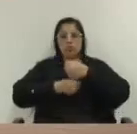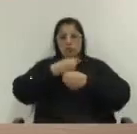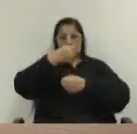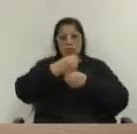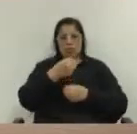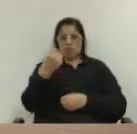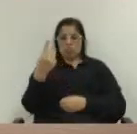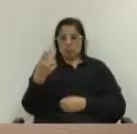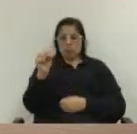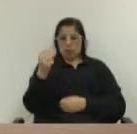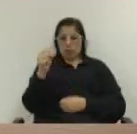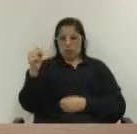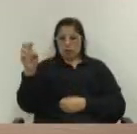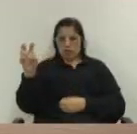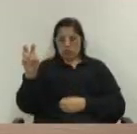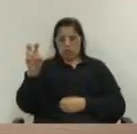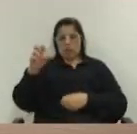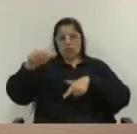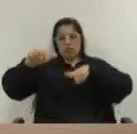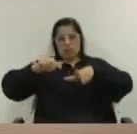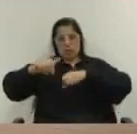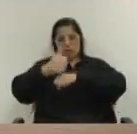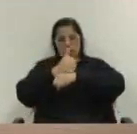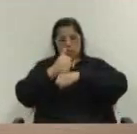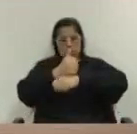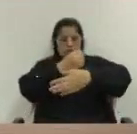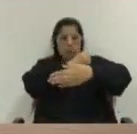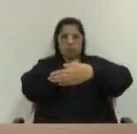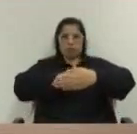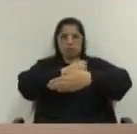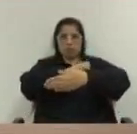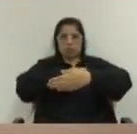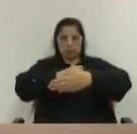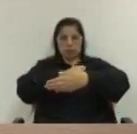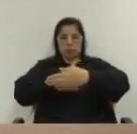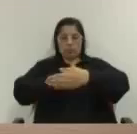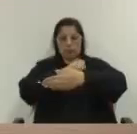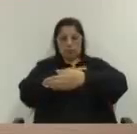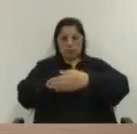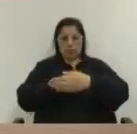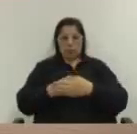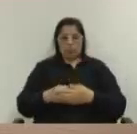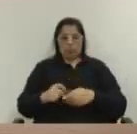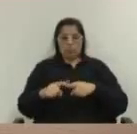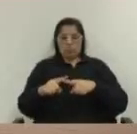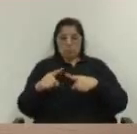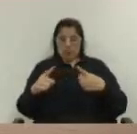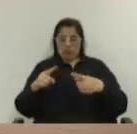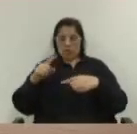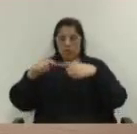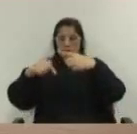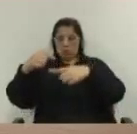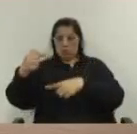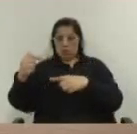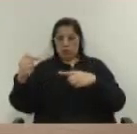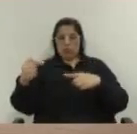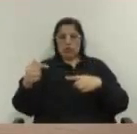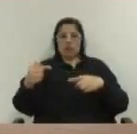1885, trabalhava como cozinheira, mas após a casa onde trabalhava ter sido alvejada durante a Revolução